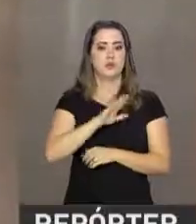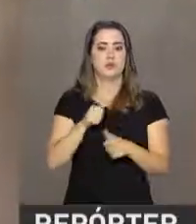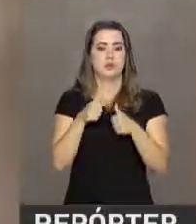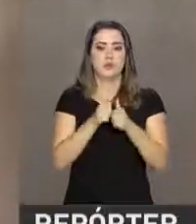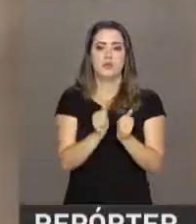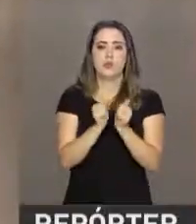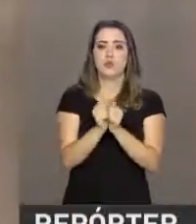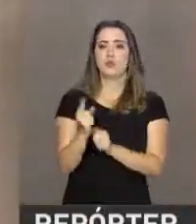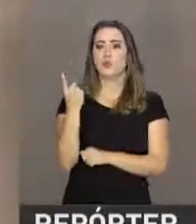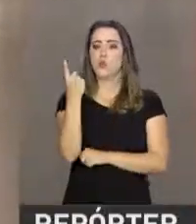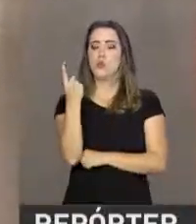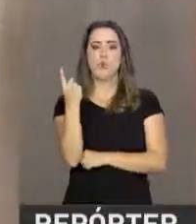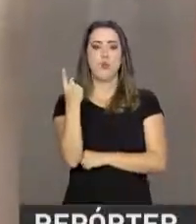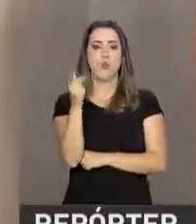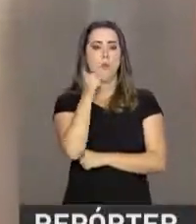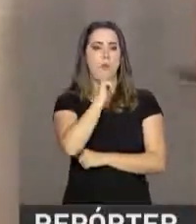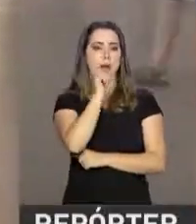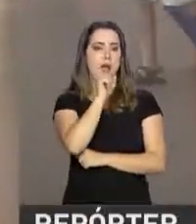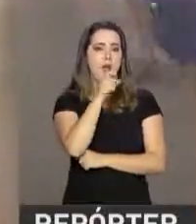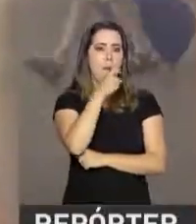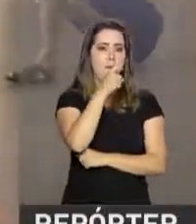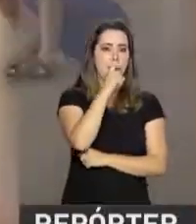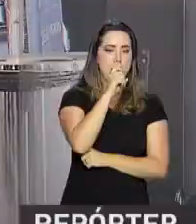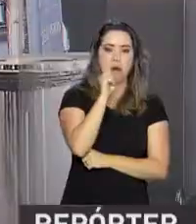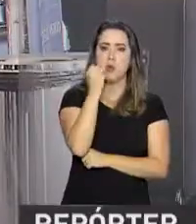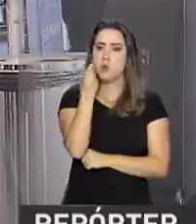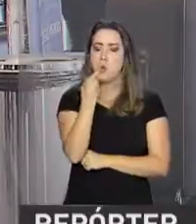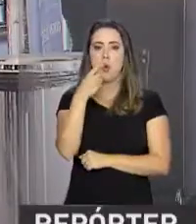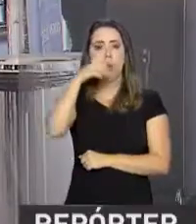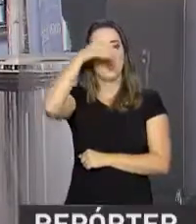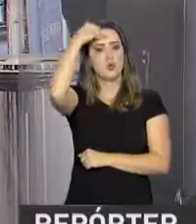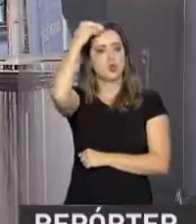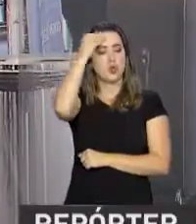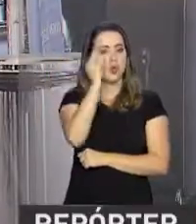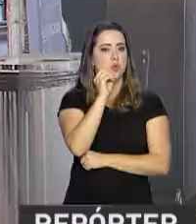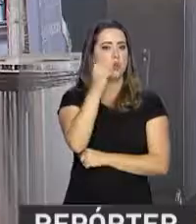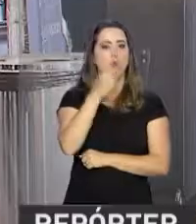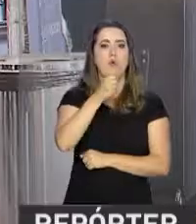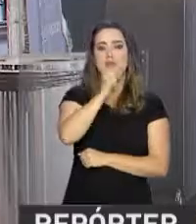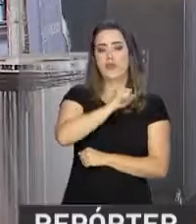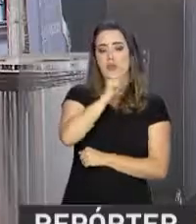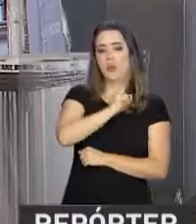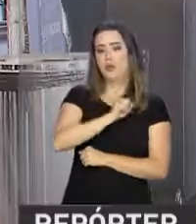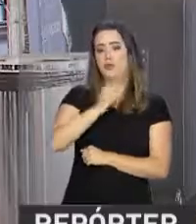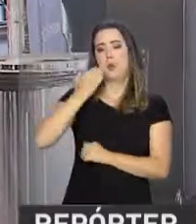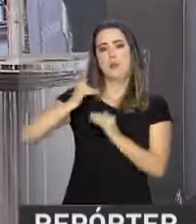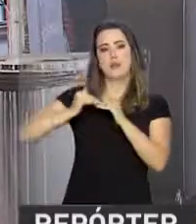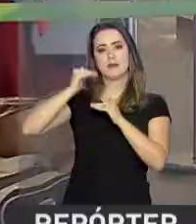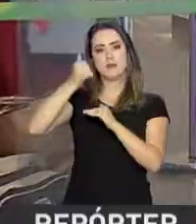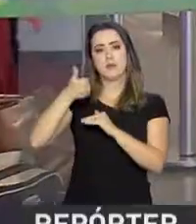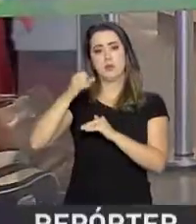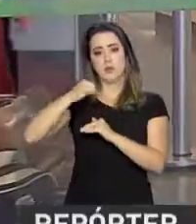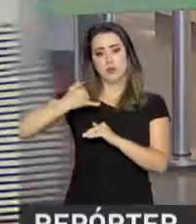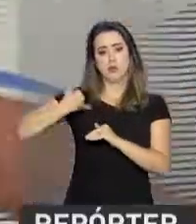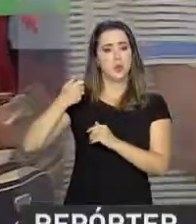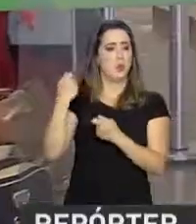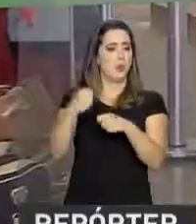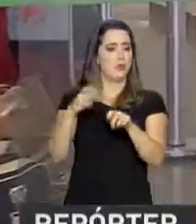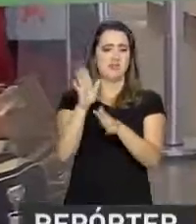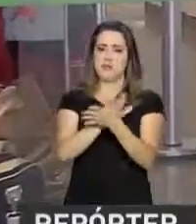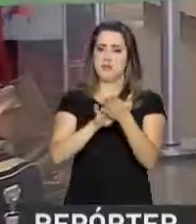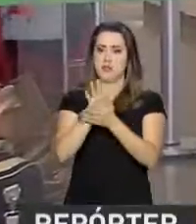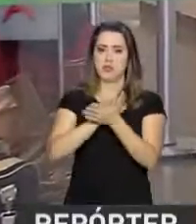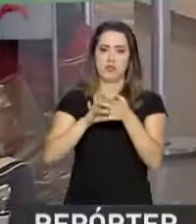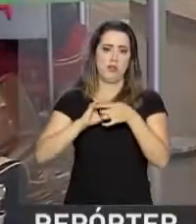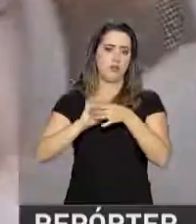acompanhadas de um dos pais ou de familiares como tios, avós e irmãos maiores de 18 anos, não precisam